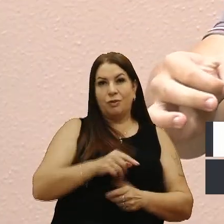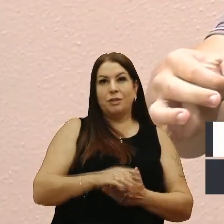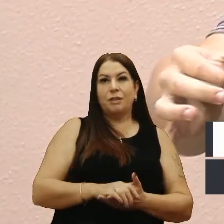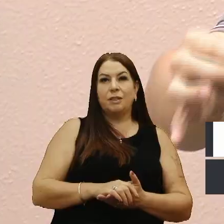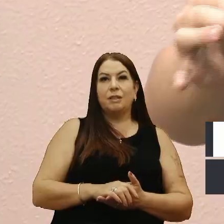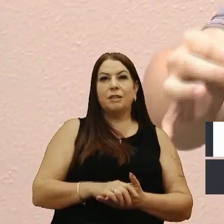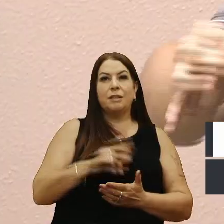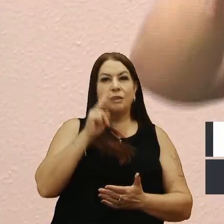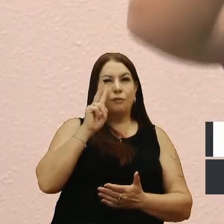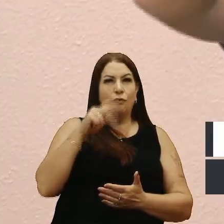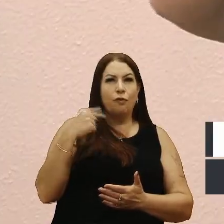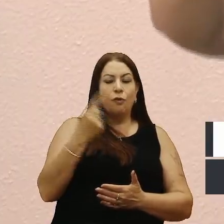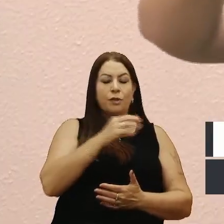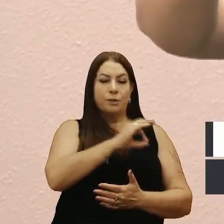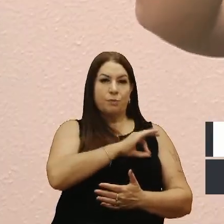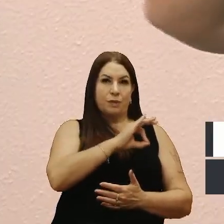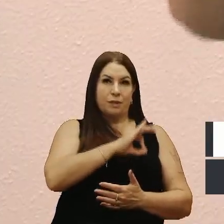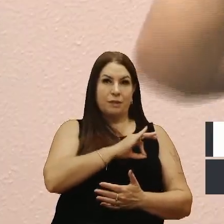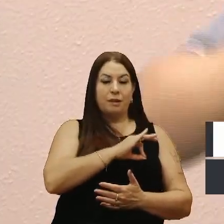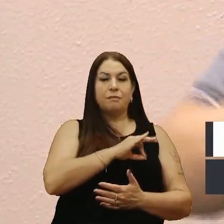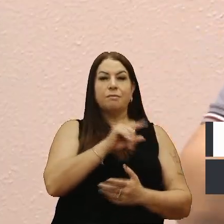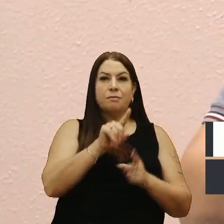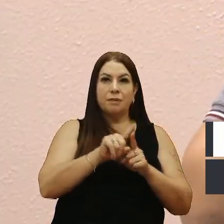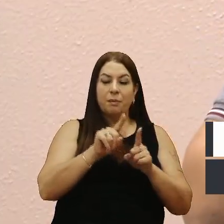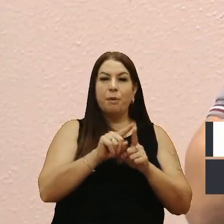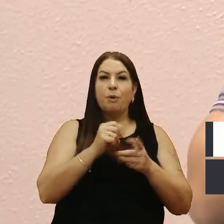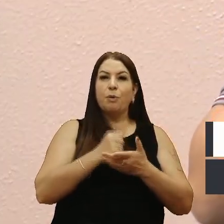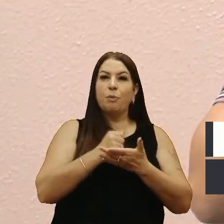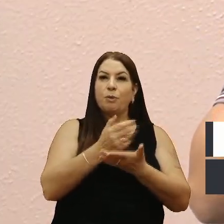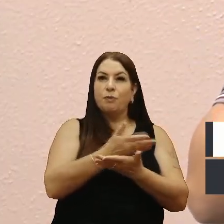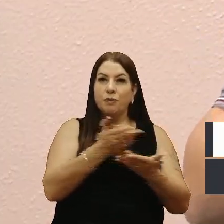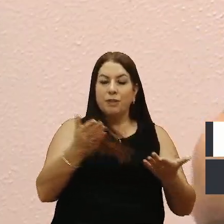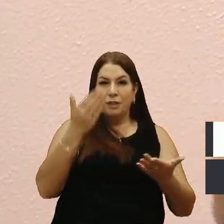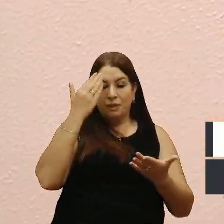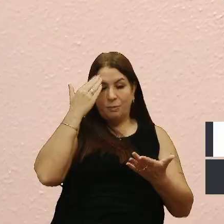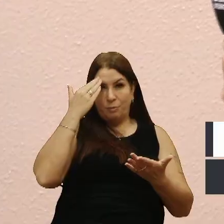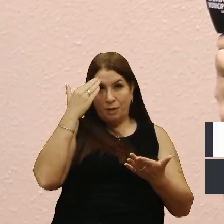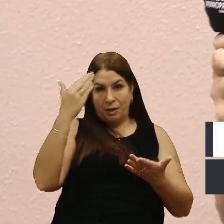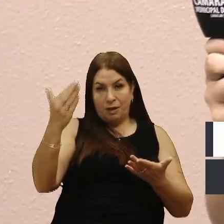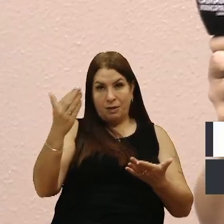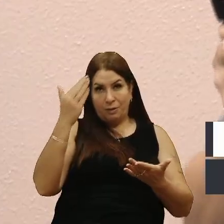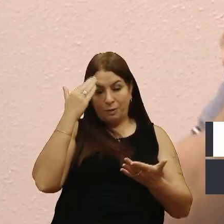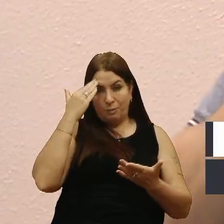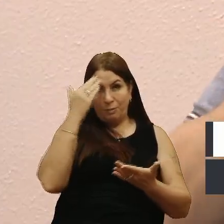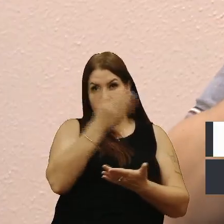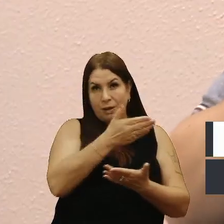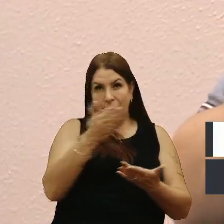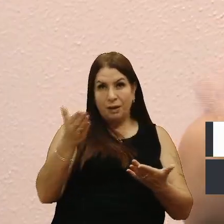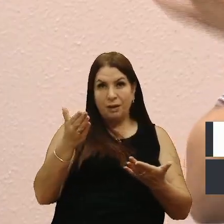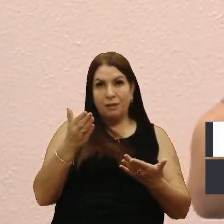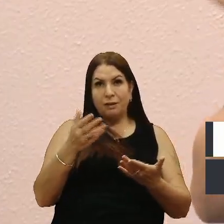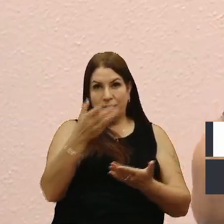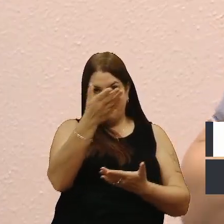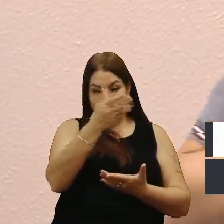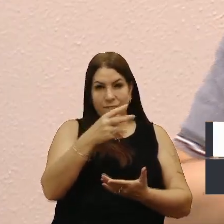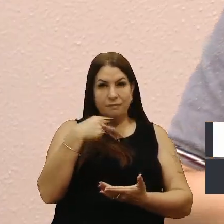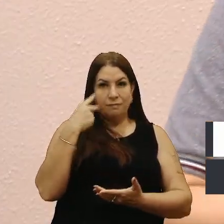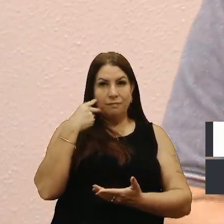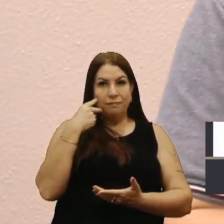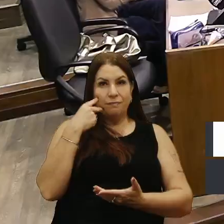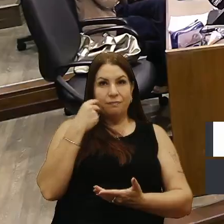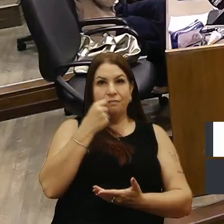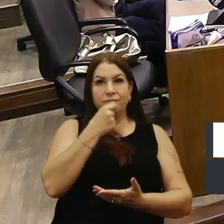das forças policiais e, evidentemente, com o apoio de vocês. Muito obrigado. Obrigado. Uma parte, vereador